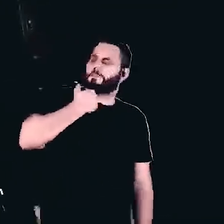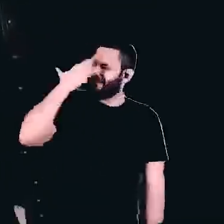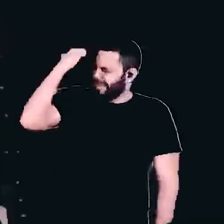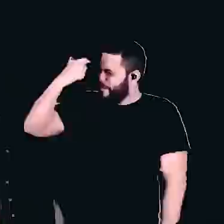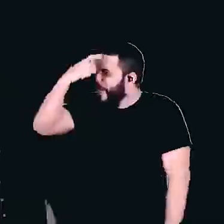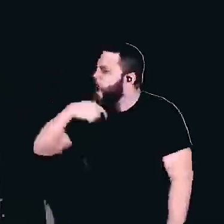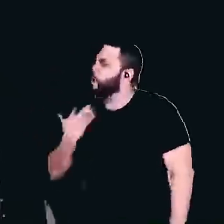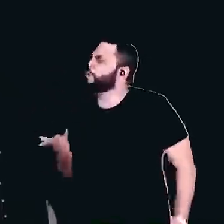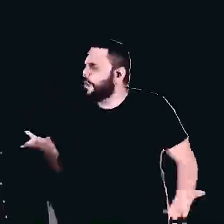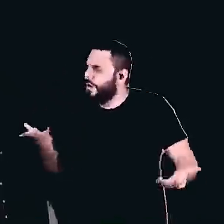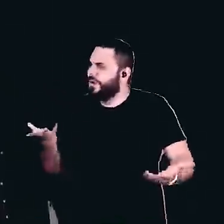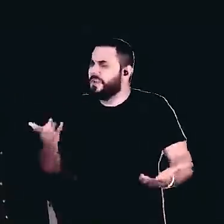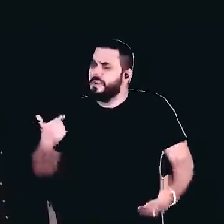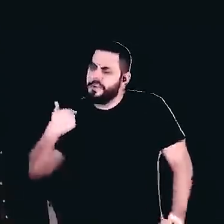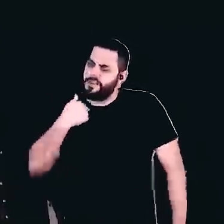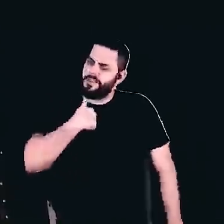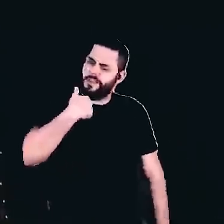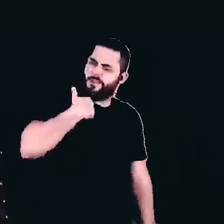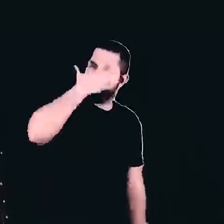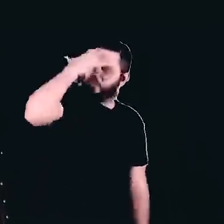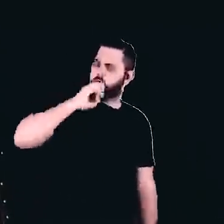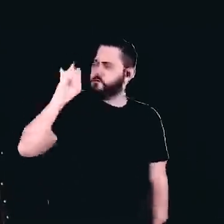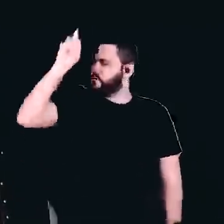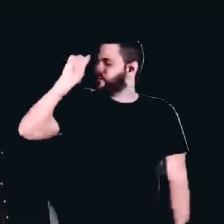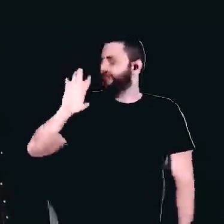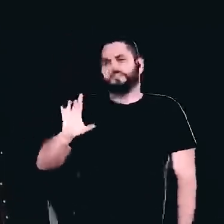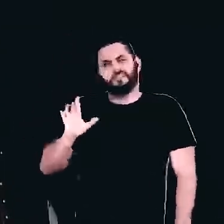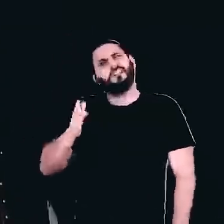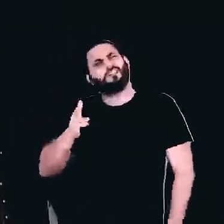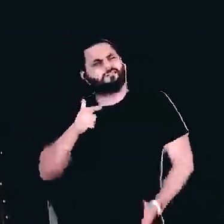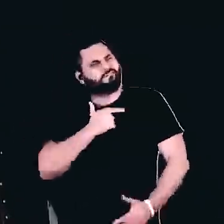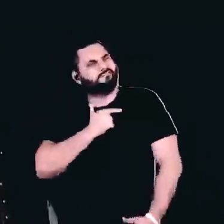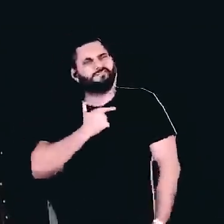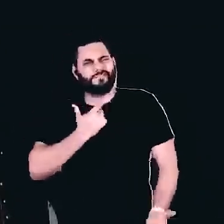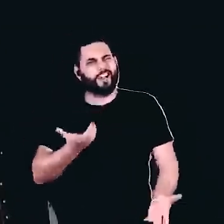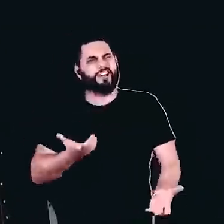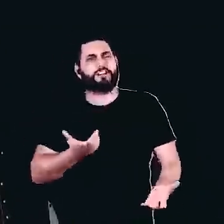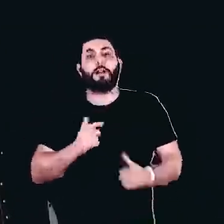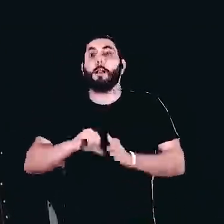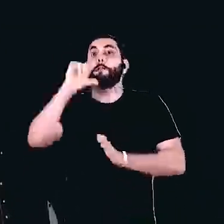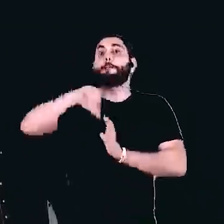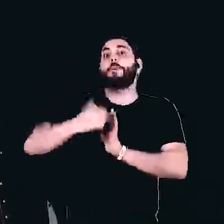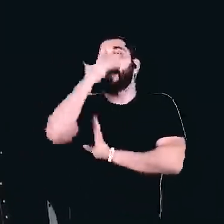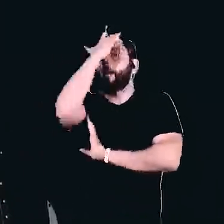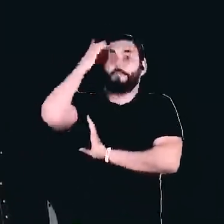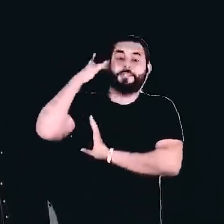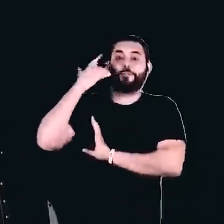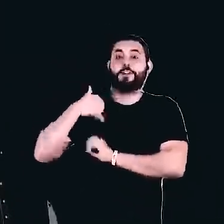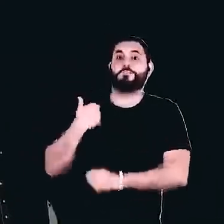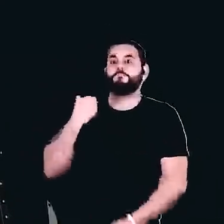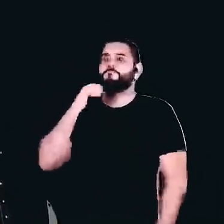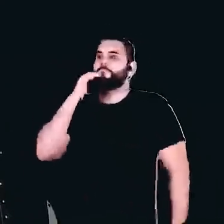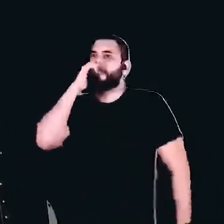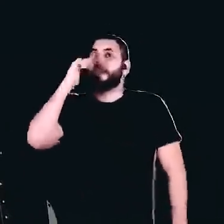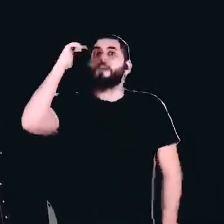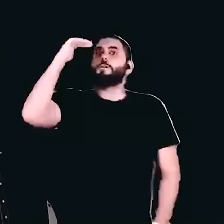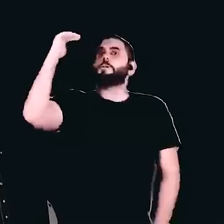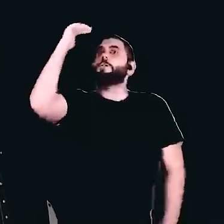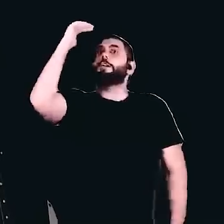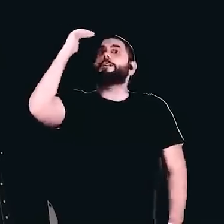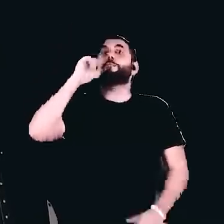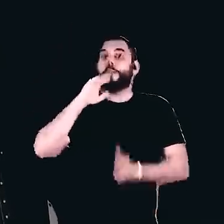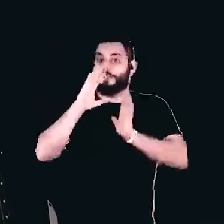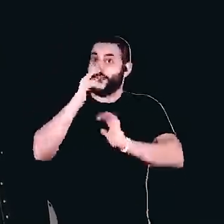sou, não é? Eu sou isso, eu sou aquilo, não é? Horroroso. Pior, aquela pessoa que se engrandece aumentando uma coisa que ela